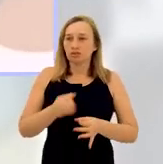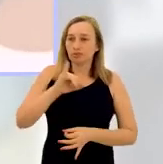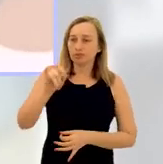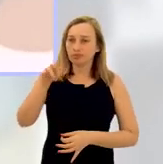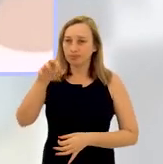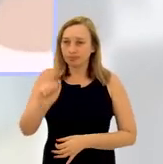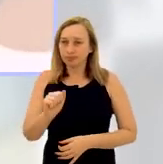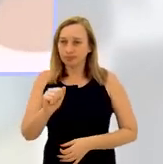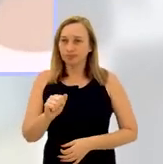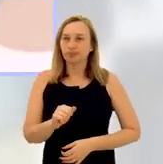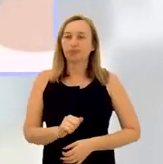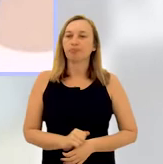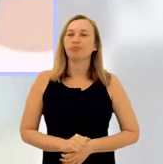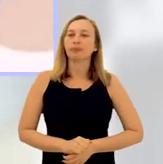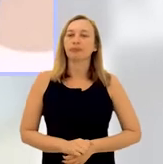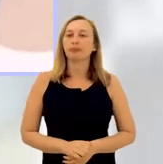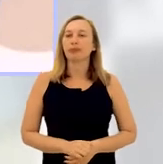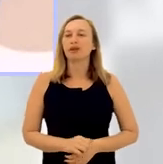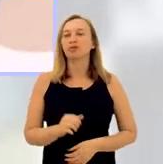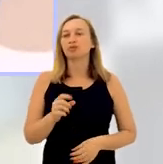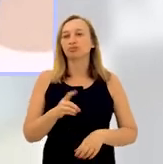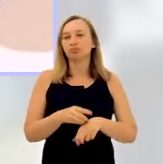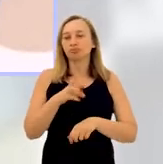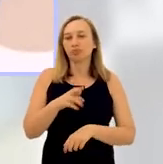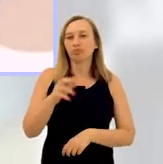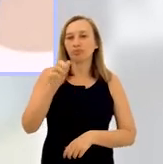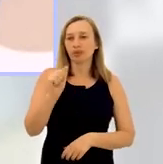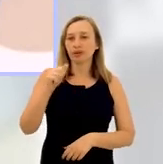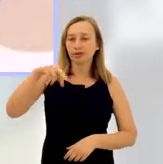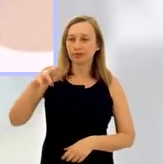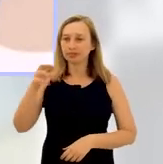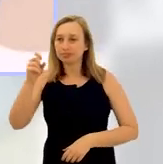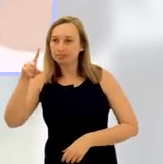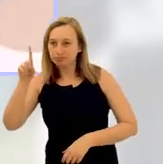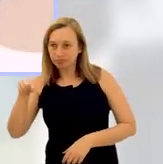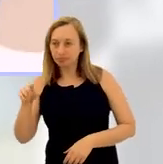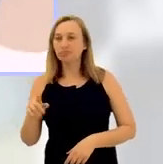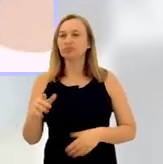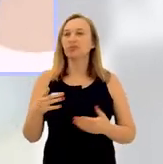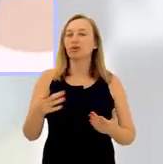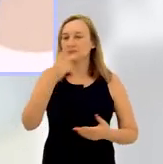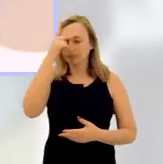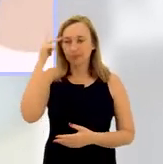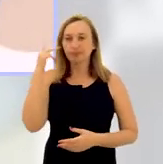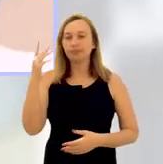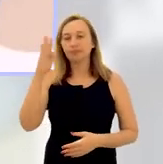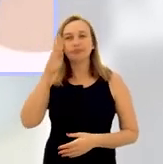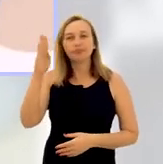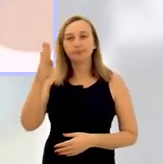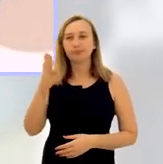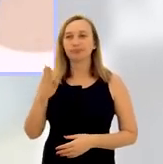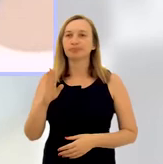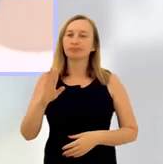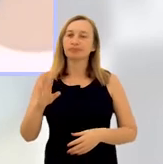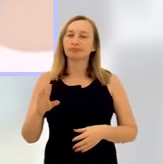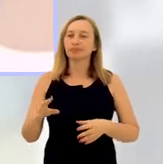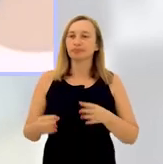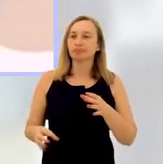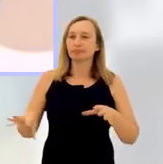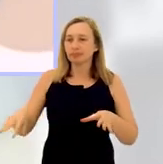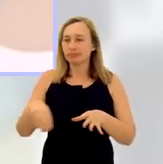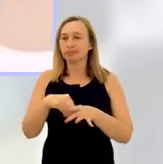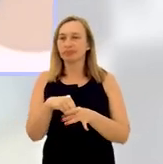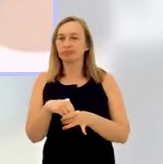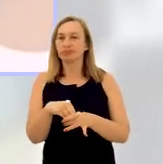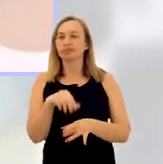Mello e também com, na época, o diretor da Emerge, o doutor André Gustavo. Então, eles foram pessoas que foram fundamentais também para